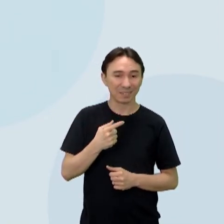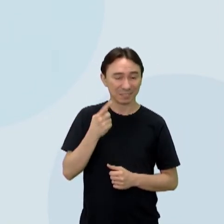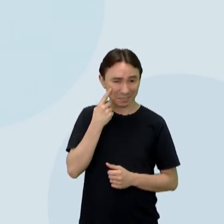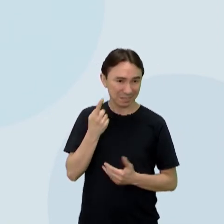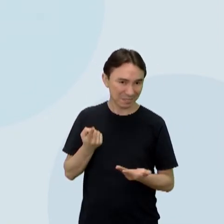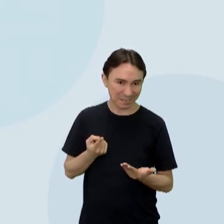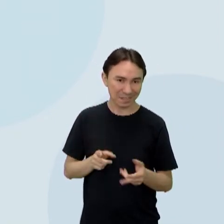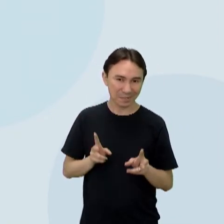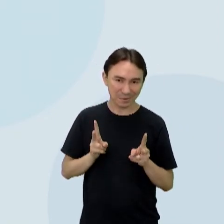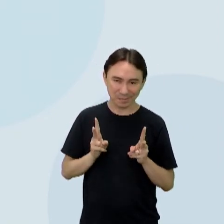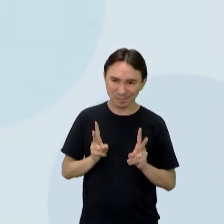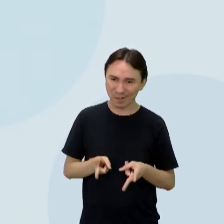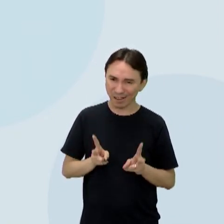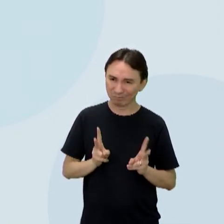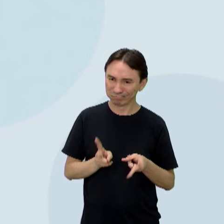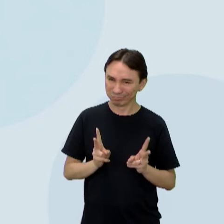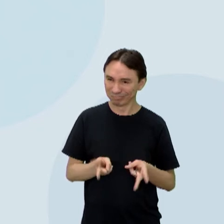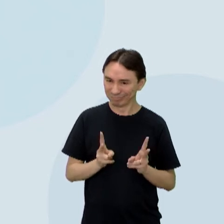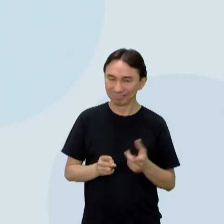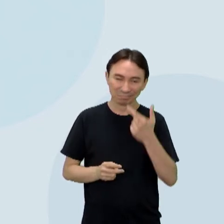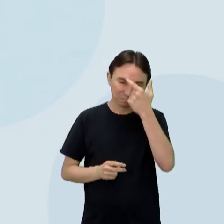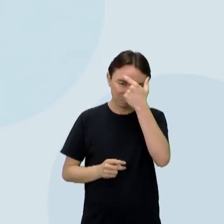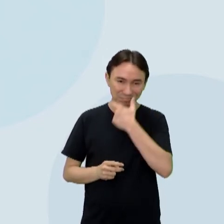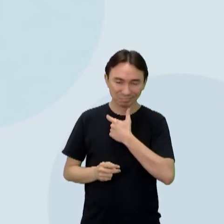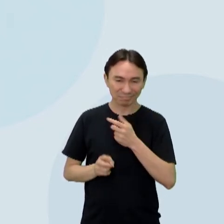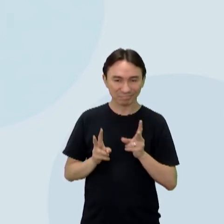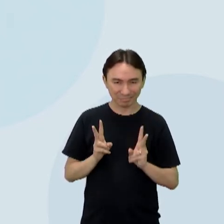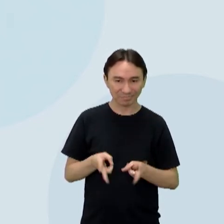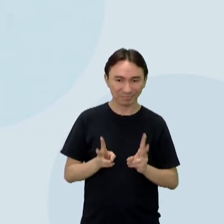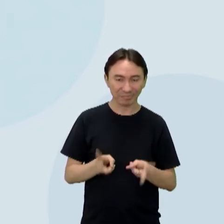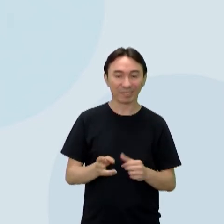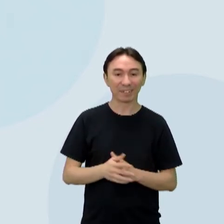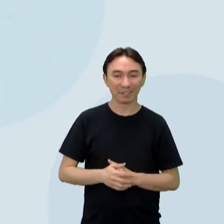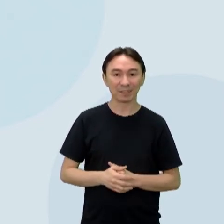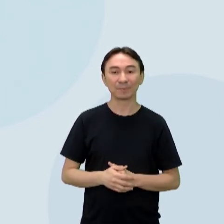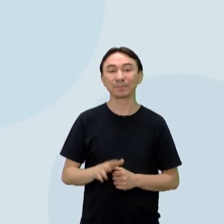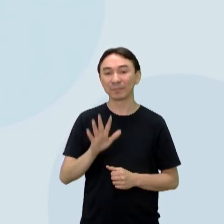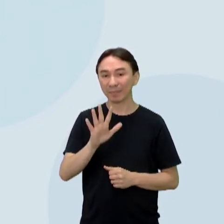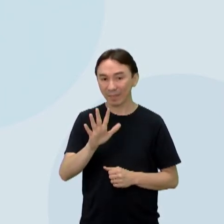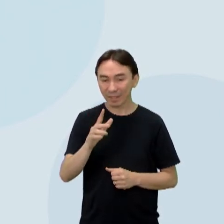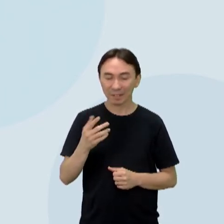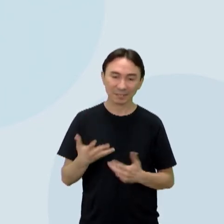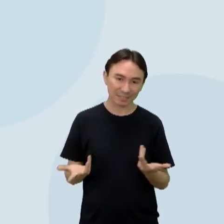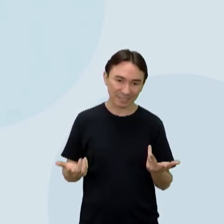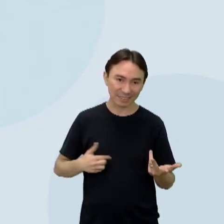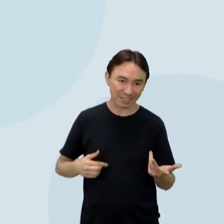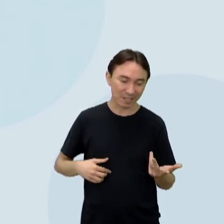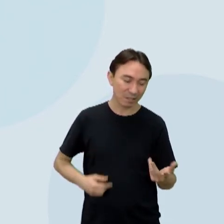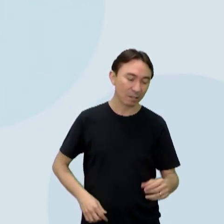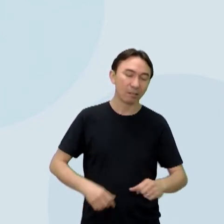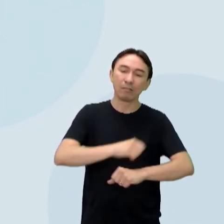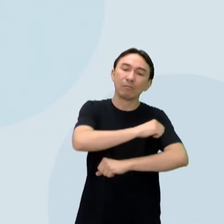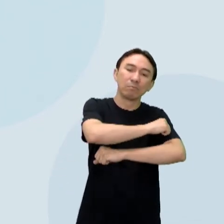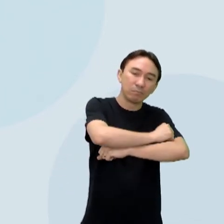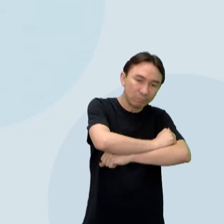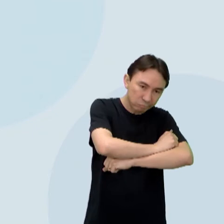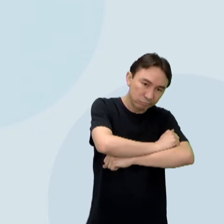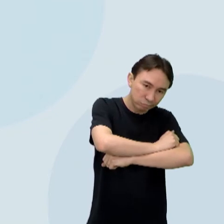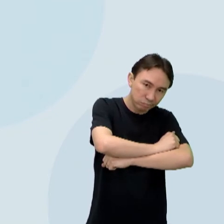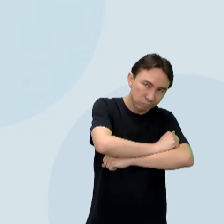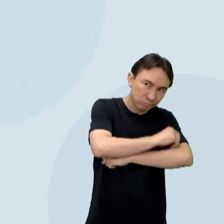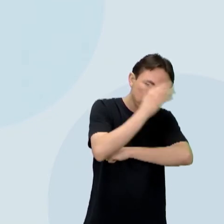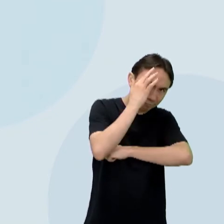segundo e do terceiro, a expressão é a mesma, né? Mas aquele não mudou a expressão, mas a cabeça